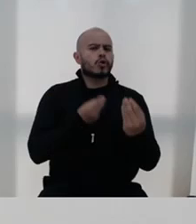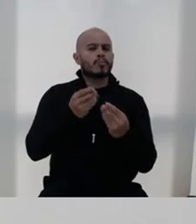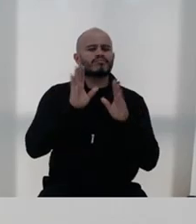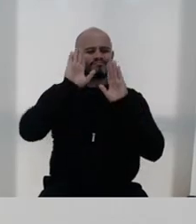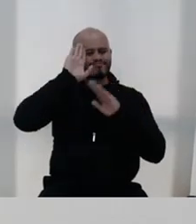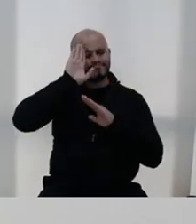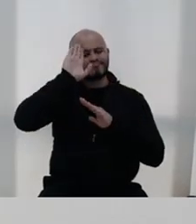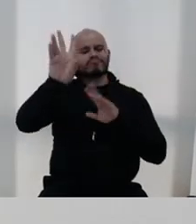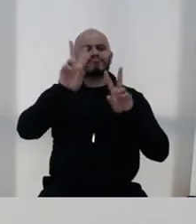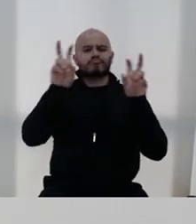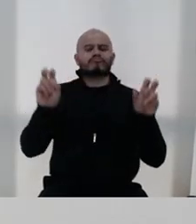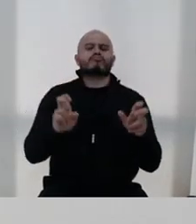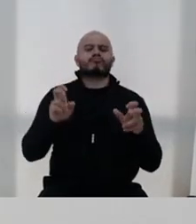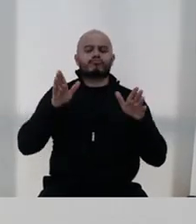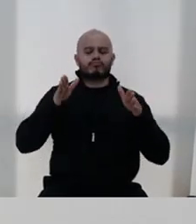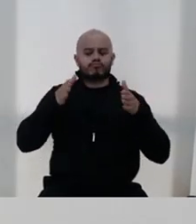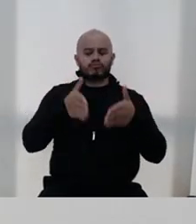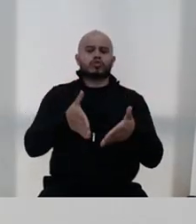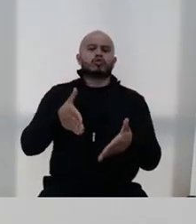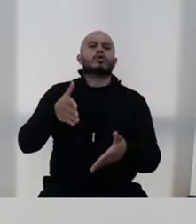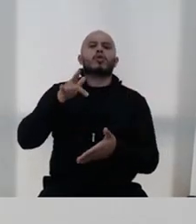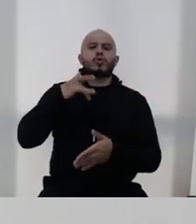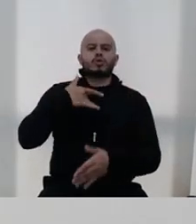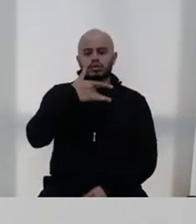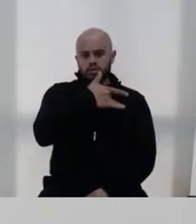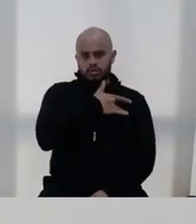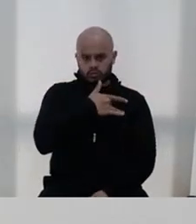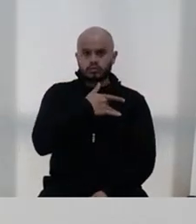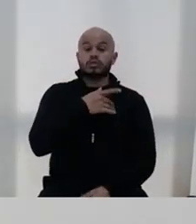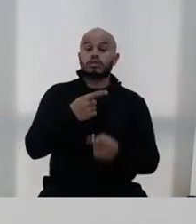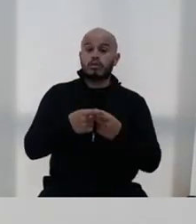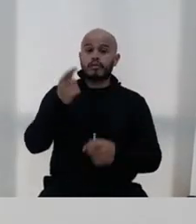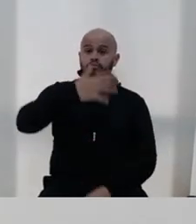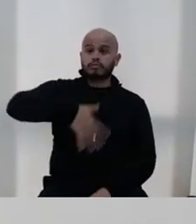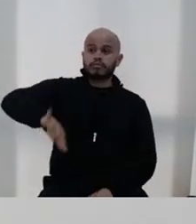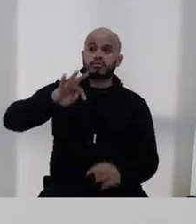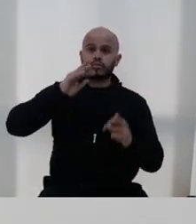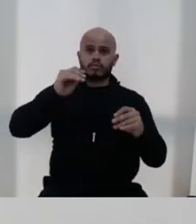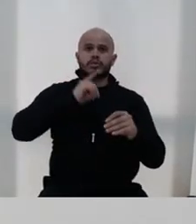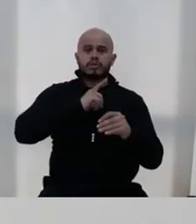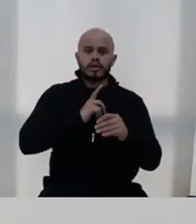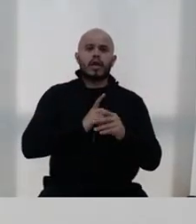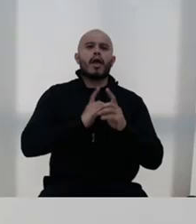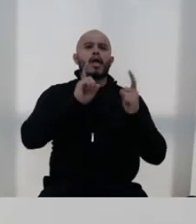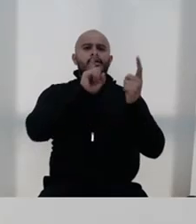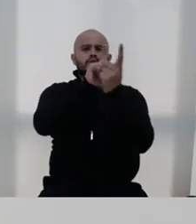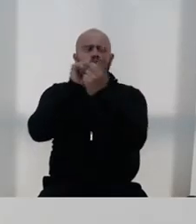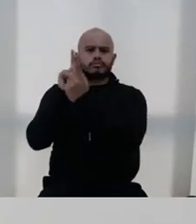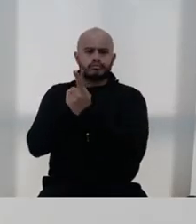saúde, que gera para todos e todas, aqui nós estamos numa unidade que faz atendimentos cíveis, que